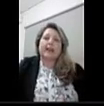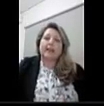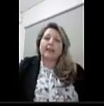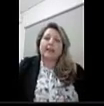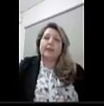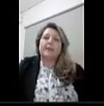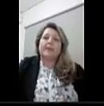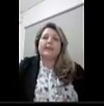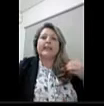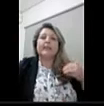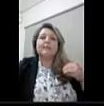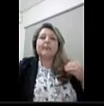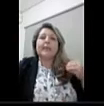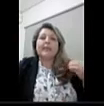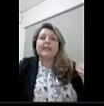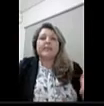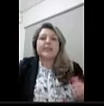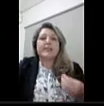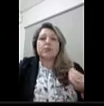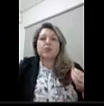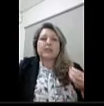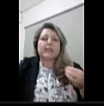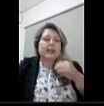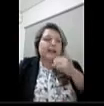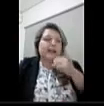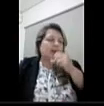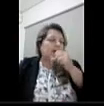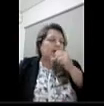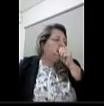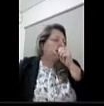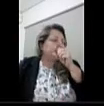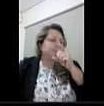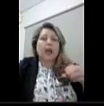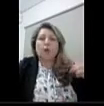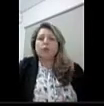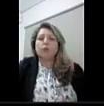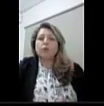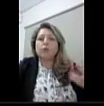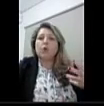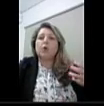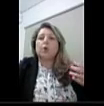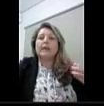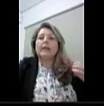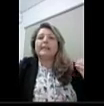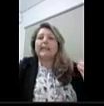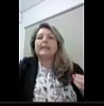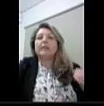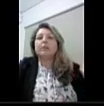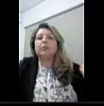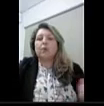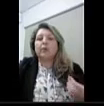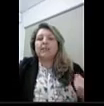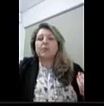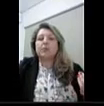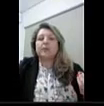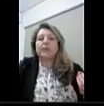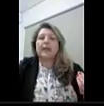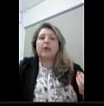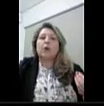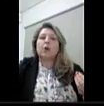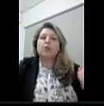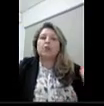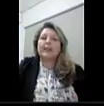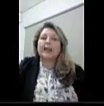falar da forma dela e, às vezes, utilizar algum jogo dentro de um contexto